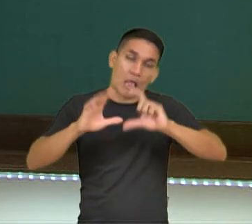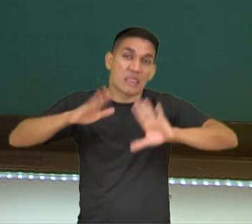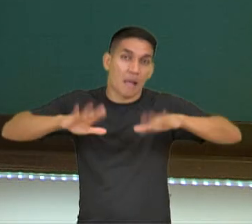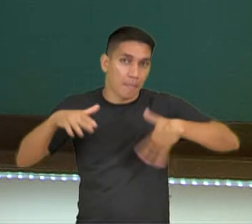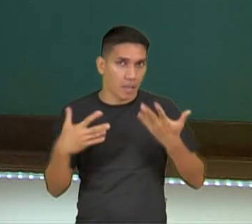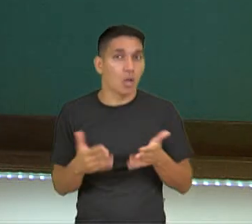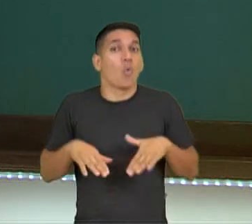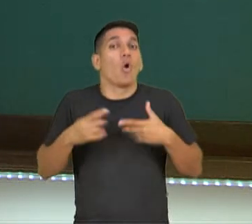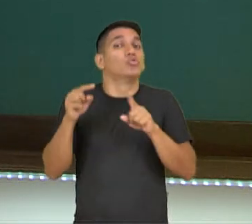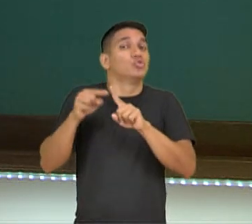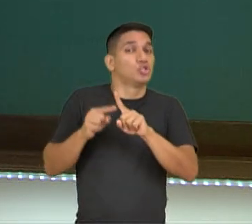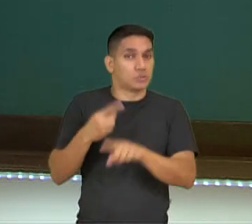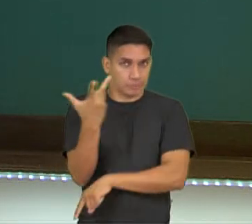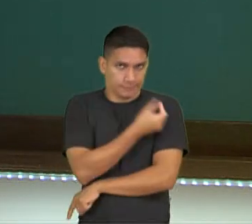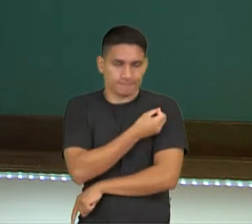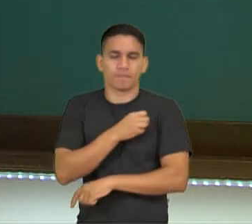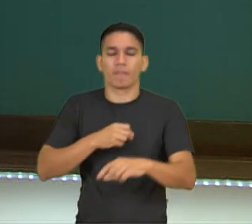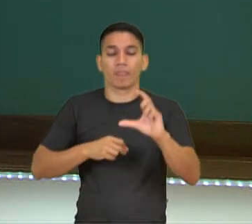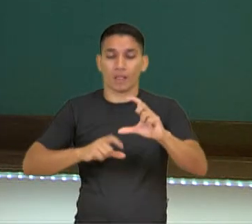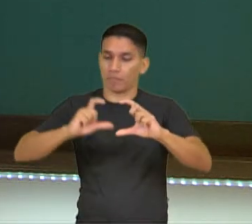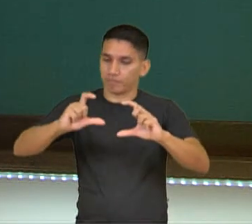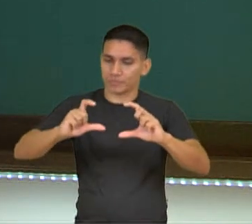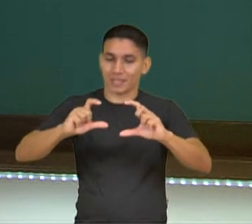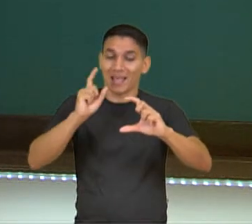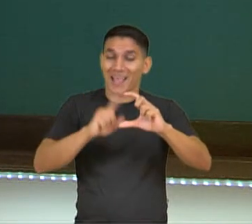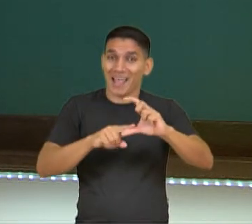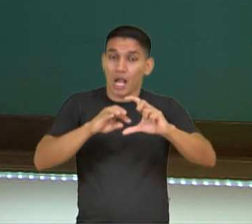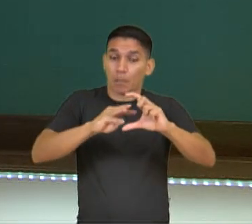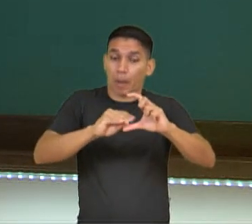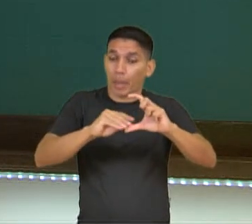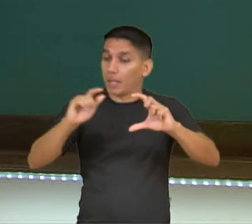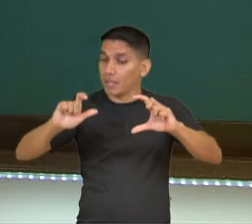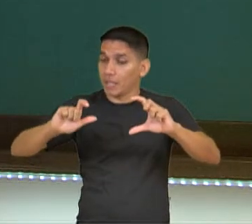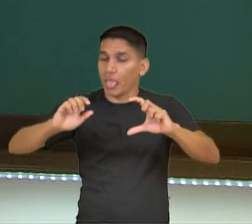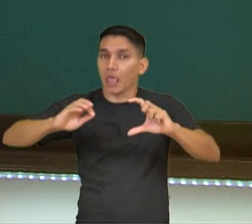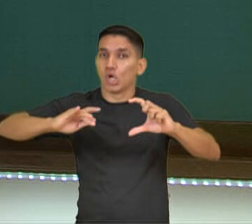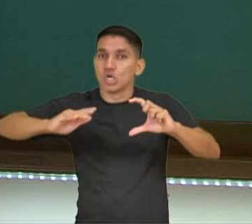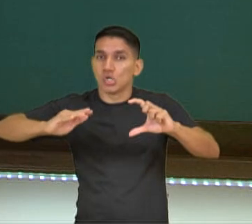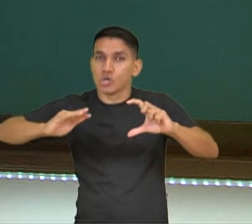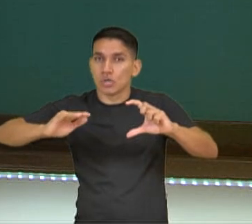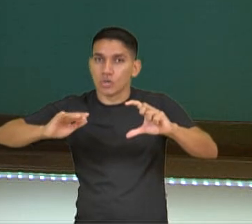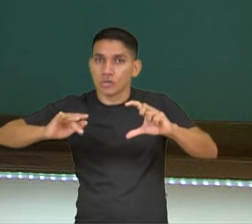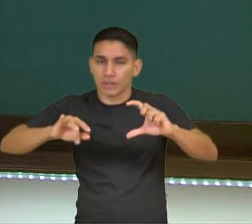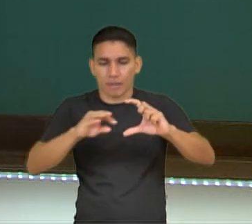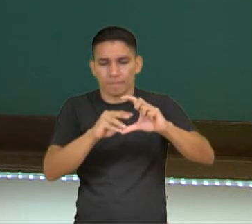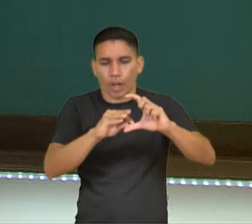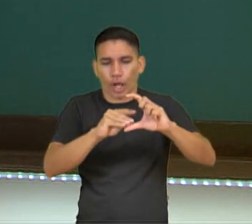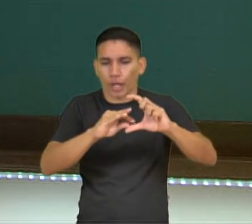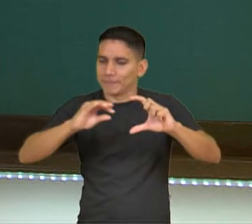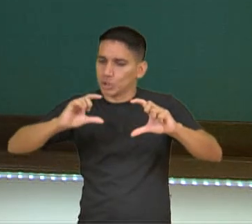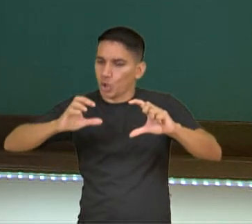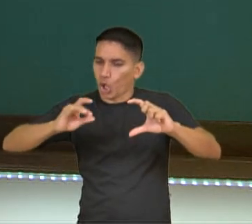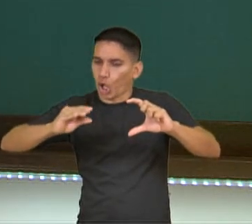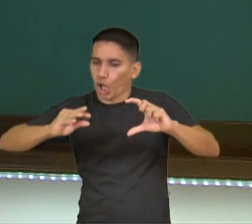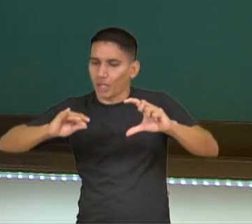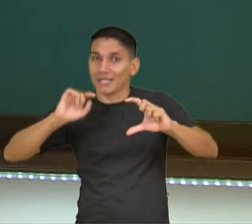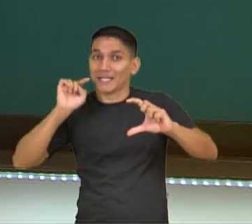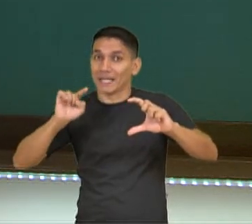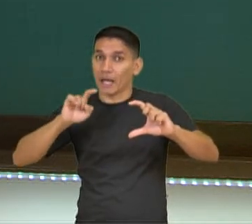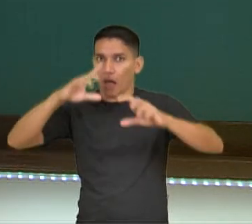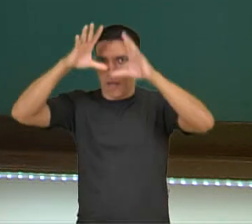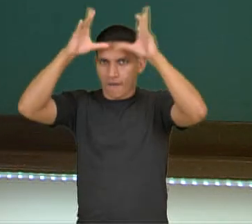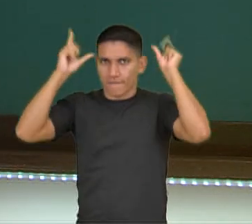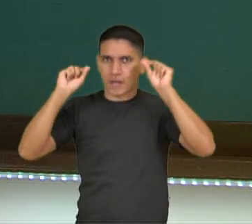Dependendo da injeção. Vem um com sólido e um com líquido. O farmacêutico ou o enfermeiro ali faz